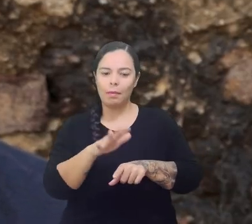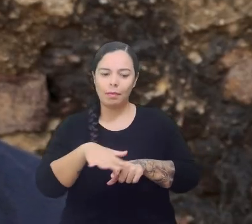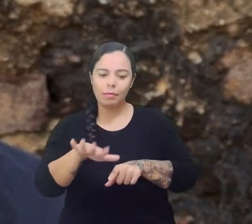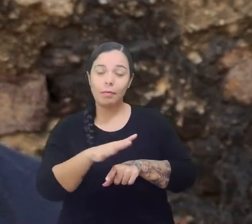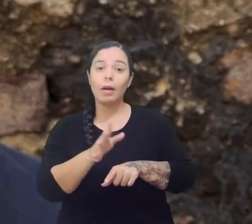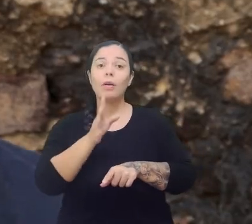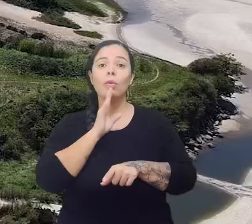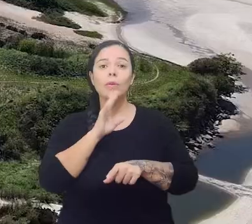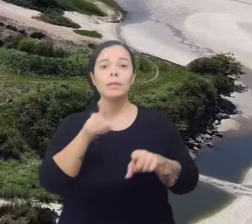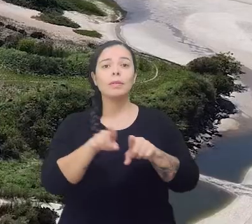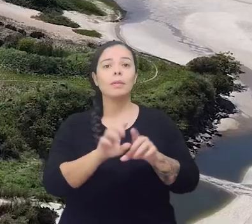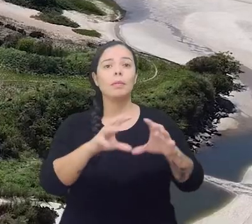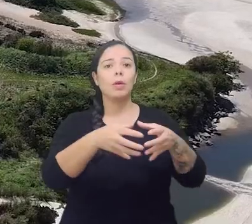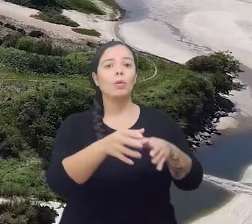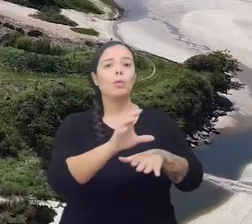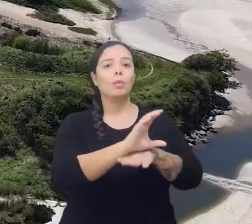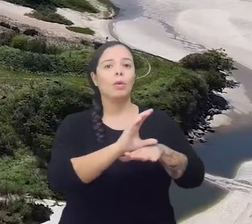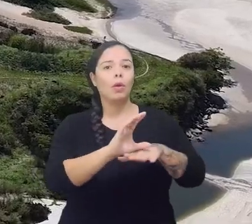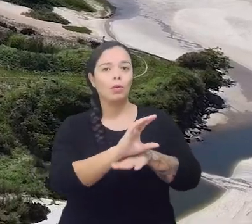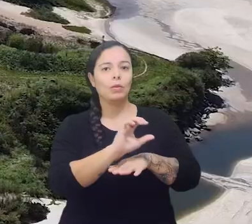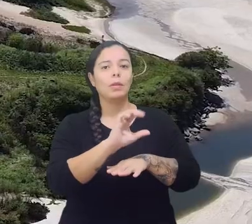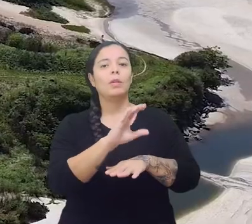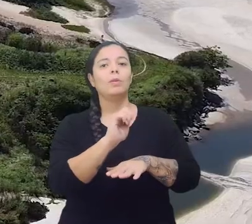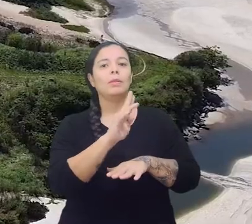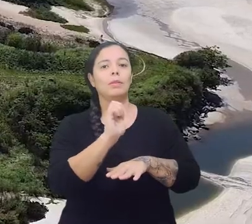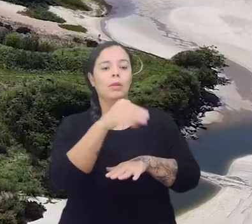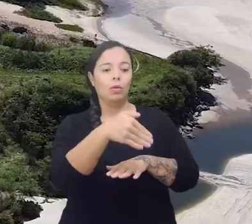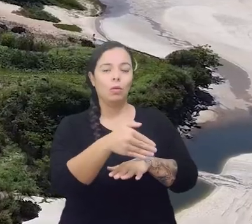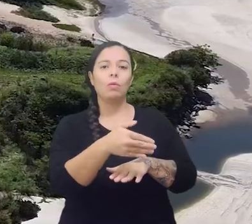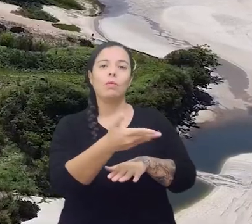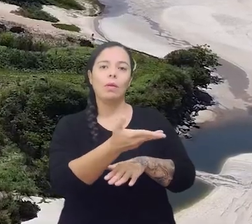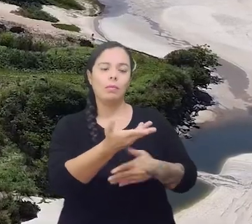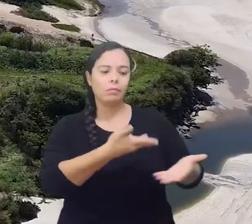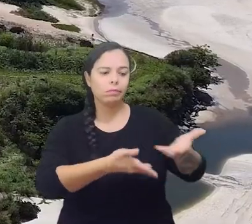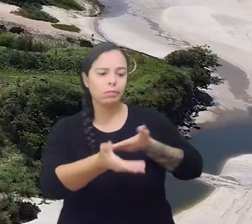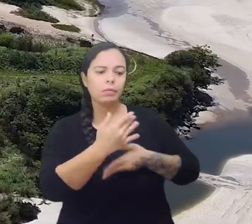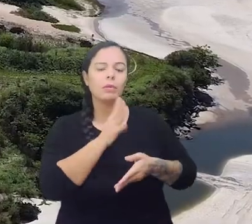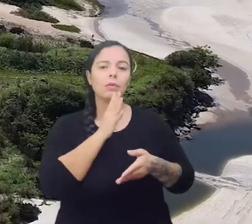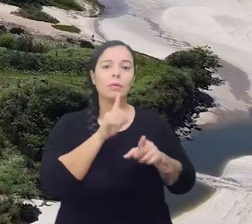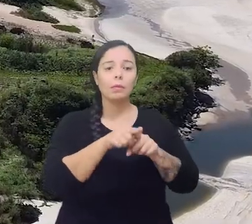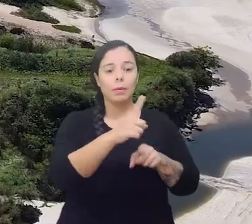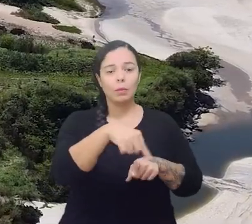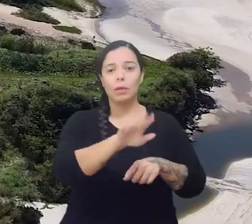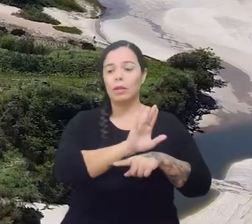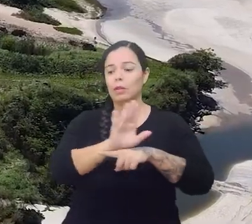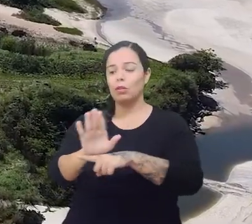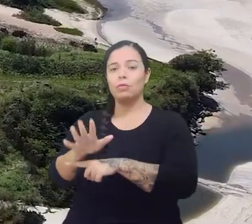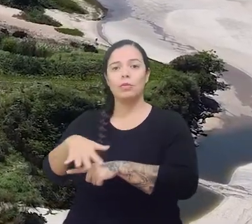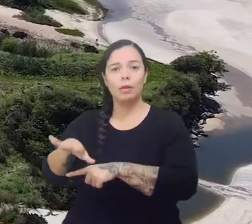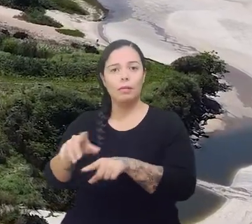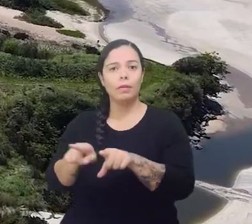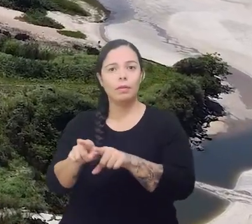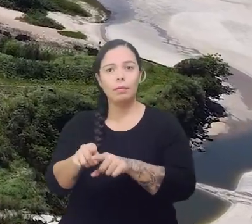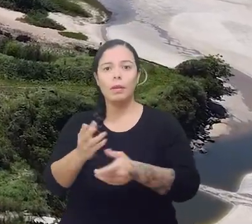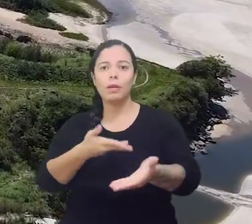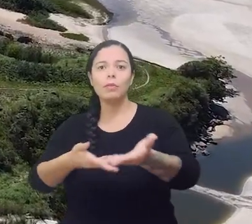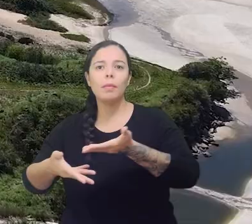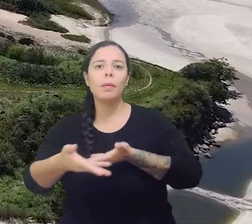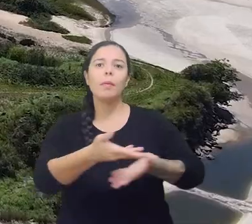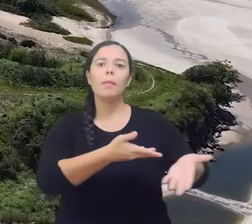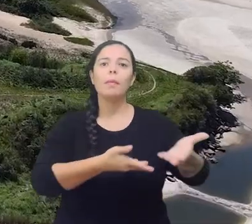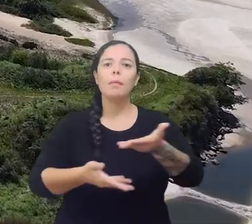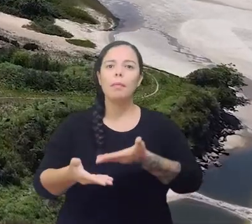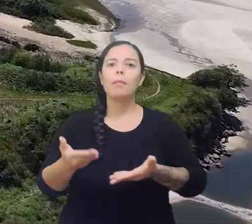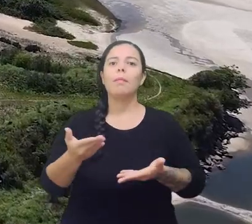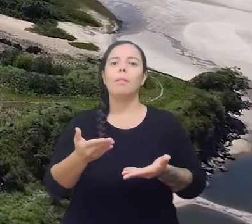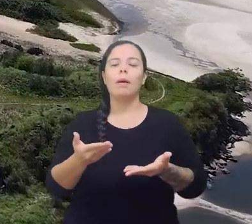da Região Oceânica, que também ajudava o George, e a gente começou a interagir nessa questão de proteção ali da área,